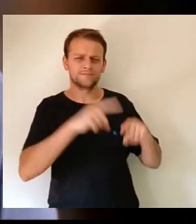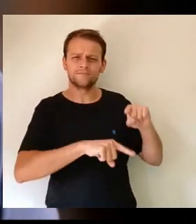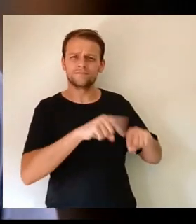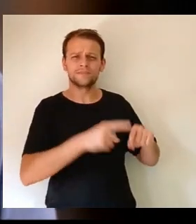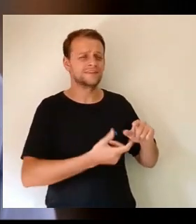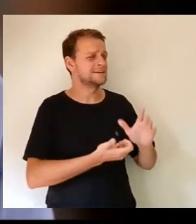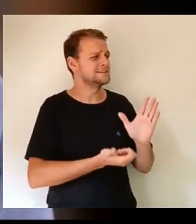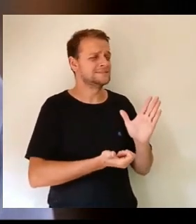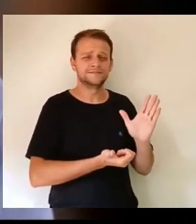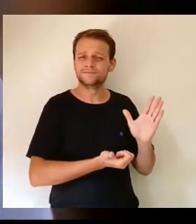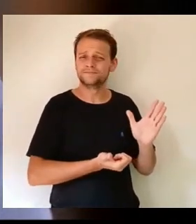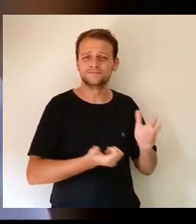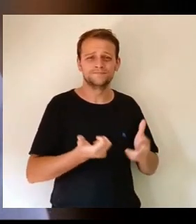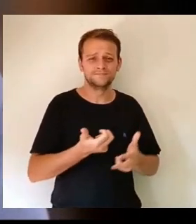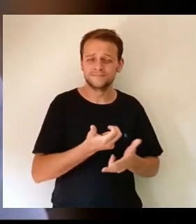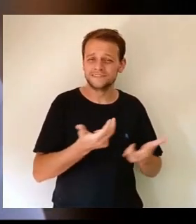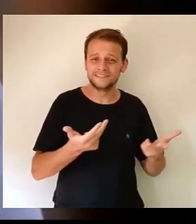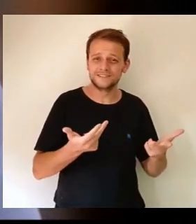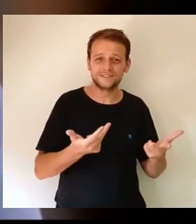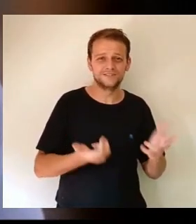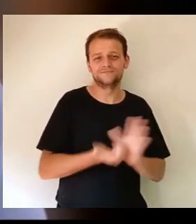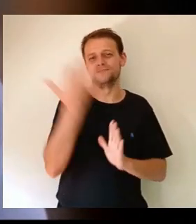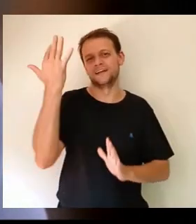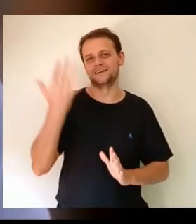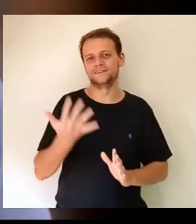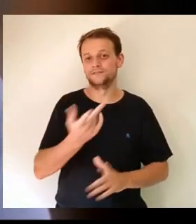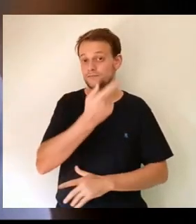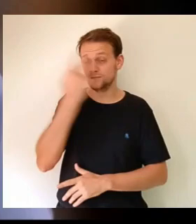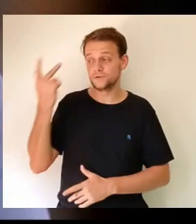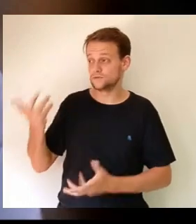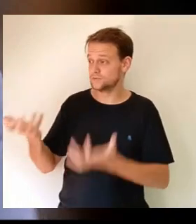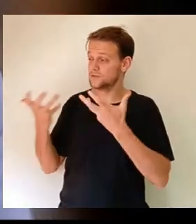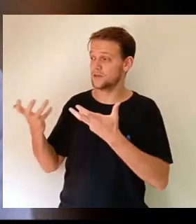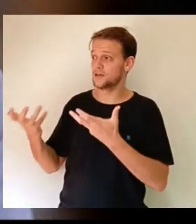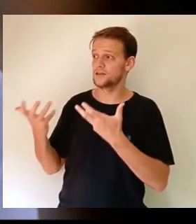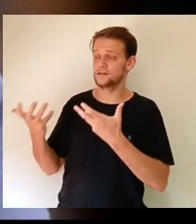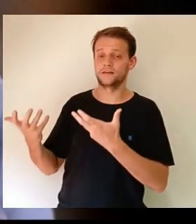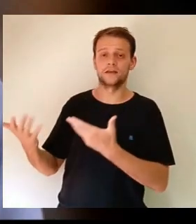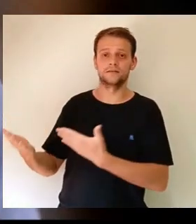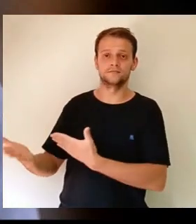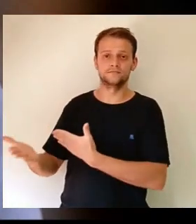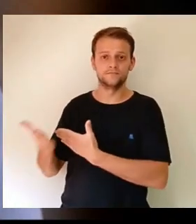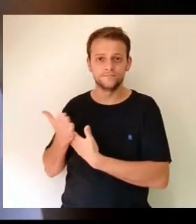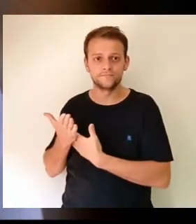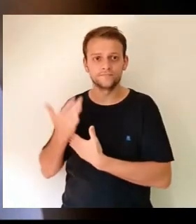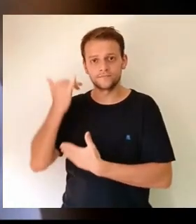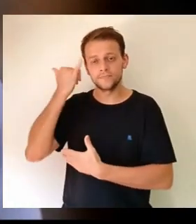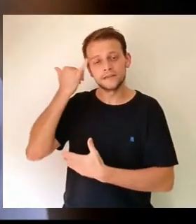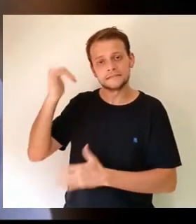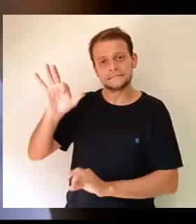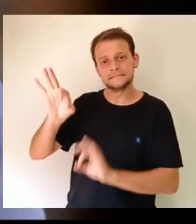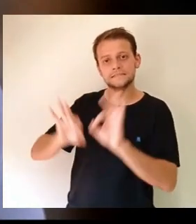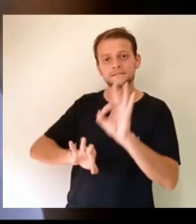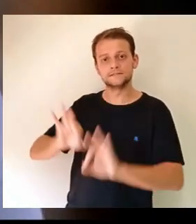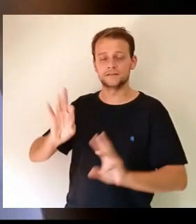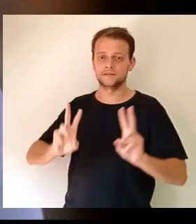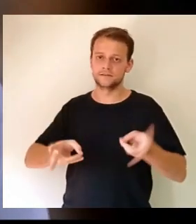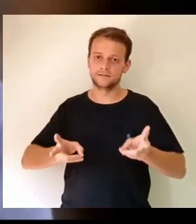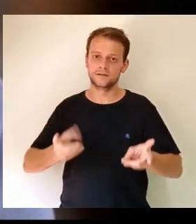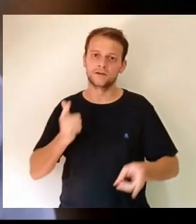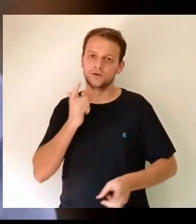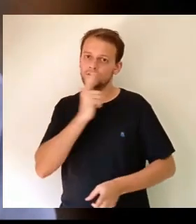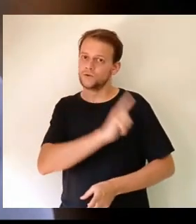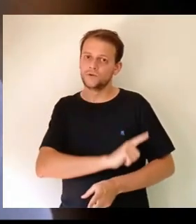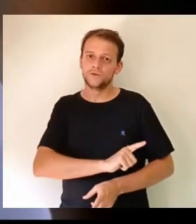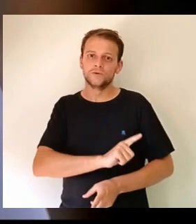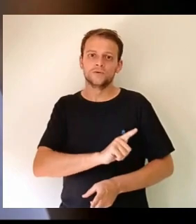processamento desse acervo. Então, buscar algum financiamento por projeto e quem puder ajudar, assim, de ideias ou de ajudar a